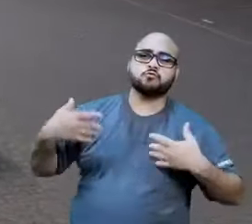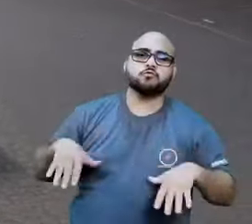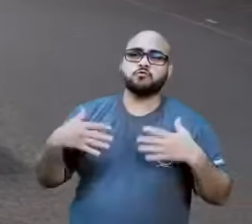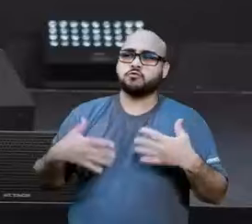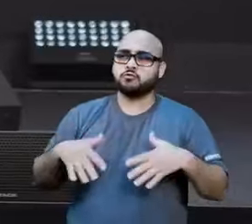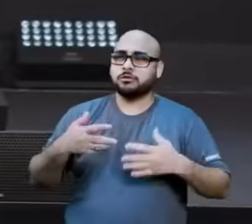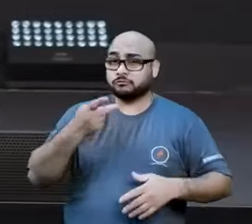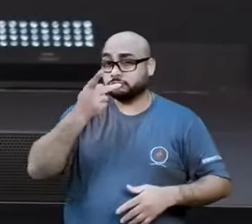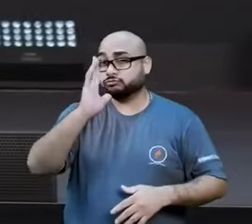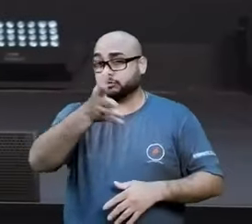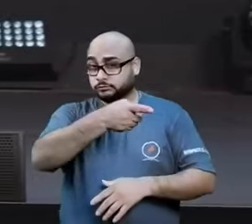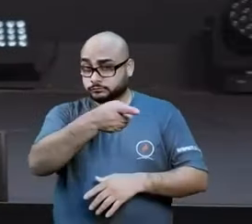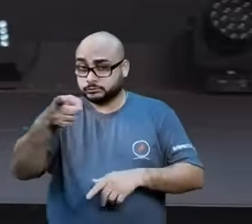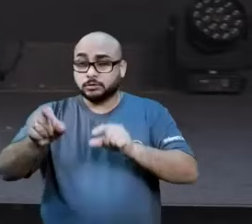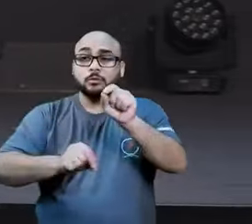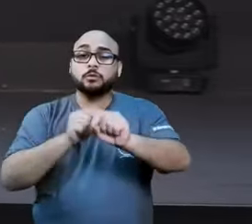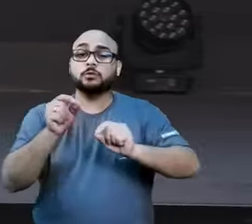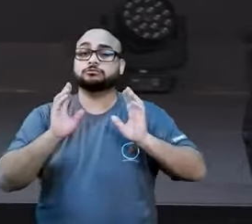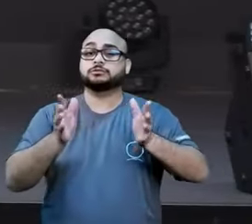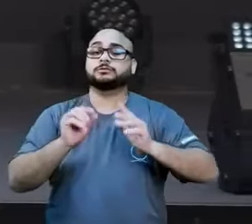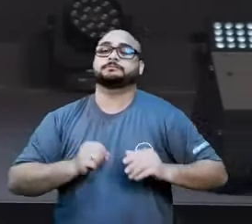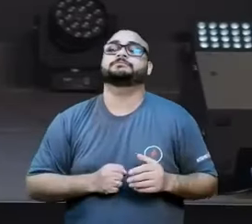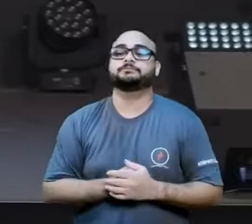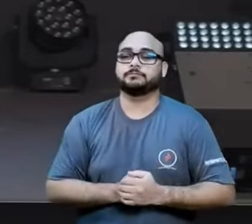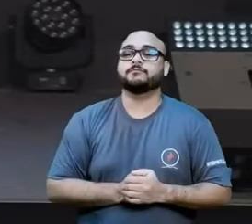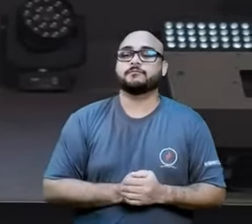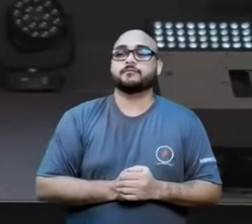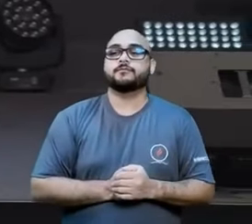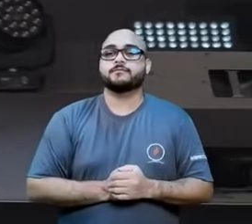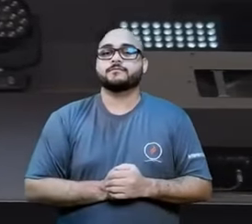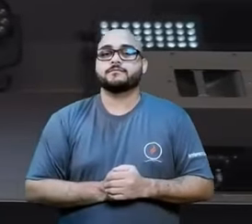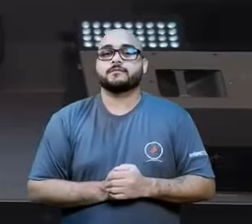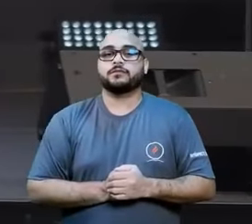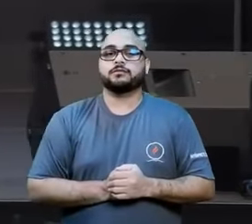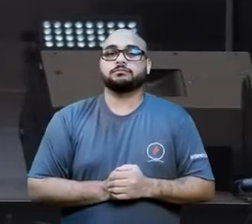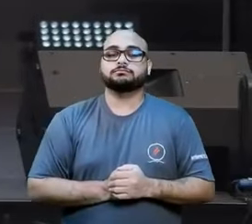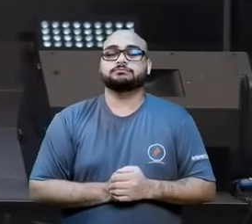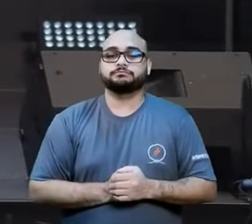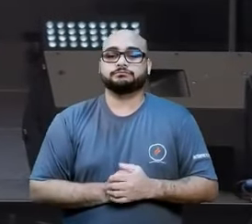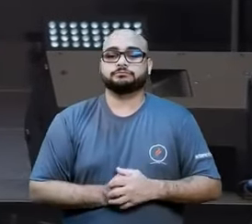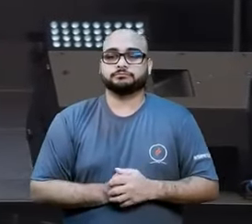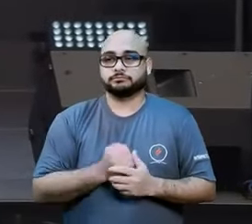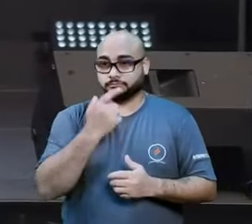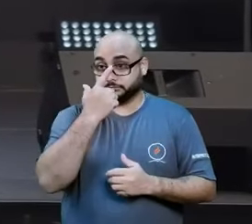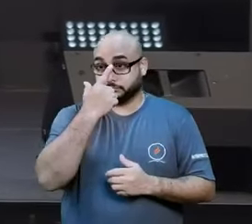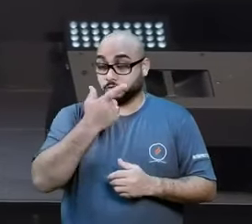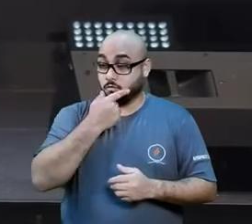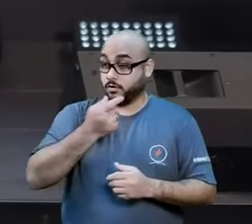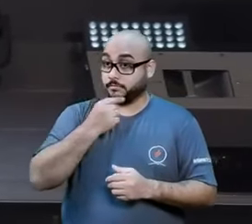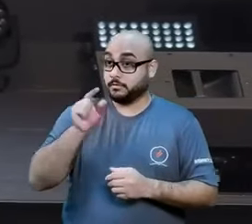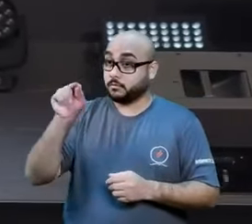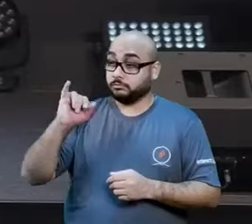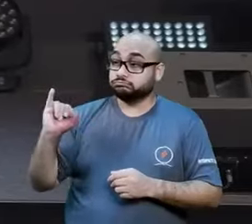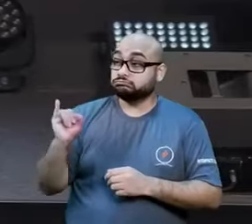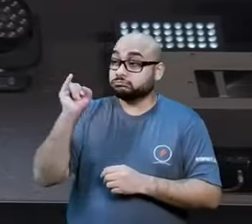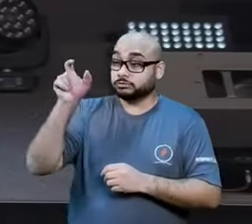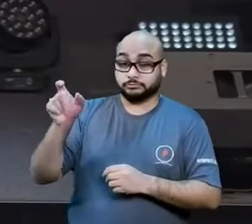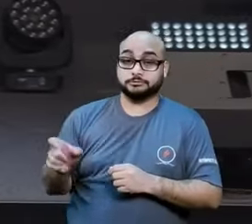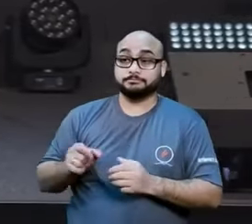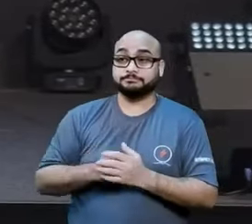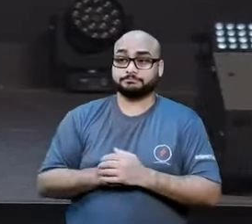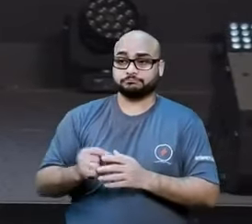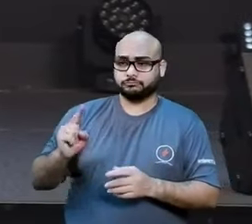aqui um diretor de uma emissora de televisão que eu tinha conversar com ele evangelizava ele e um dia ele chegou para mim e disse